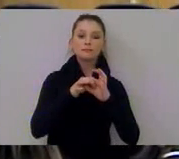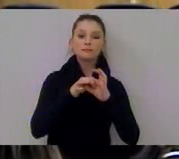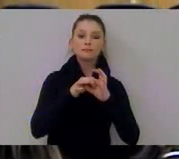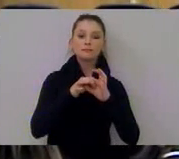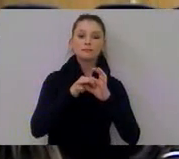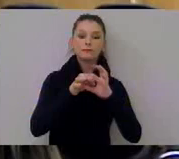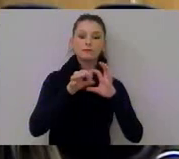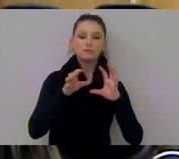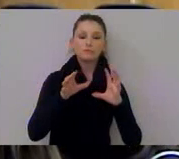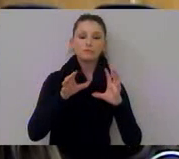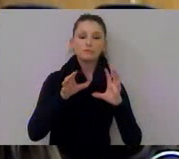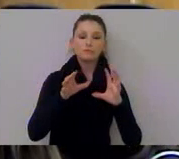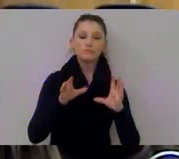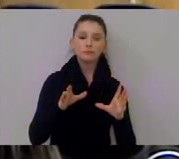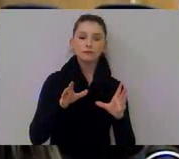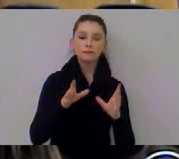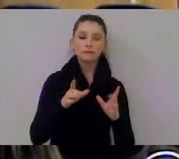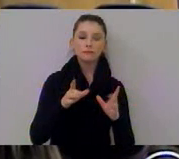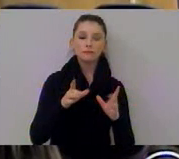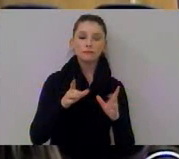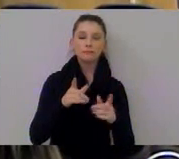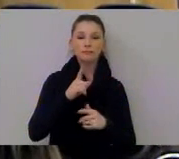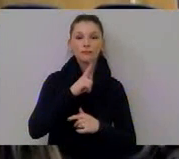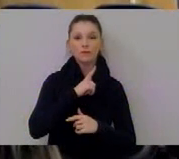é de 30 minutos.